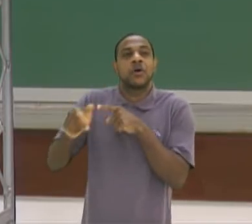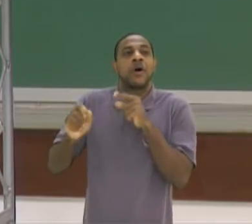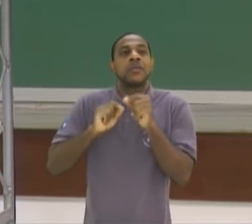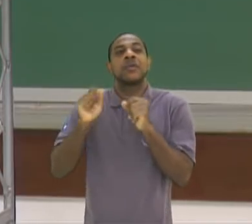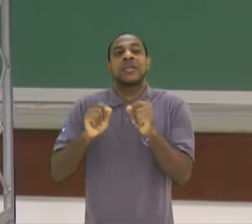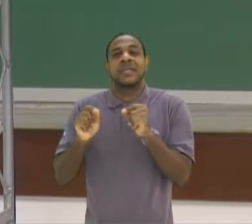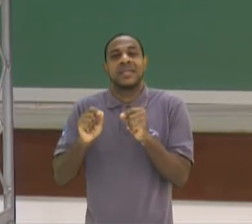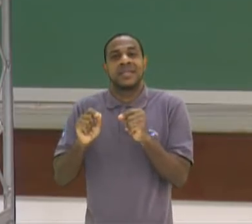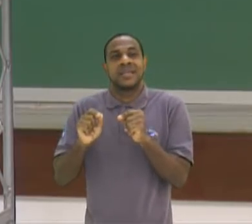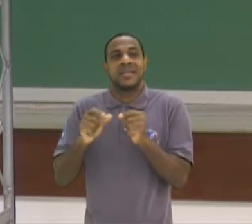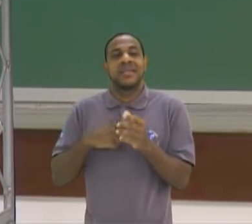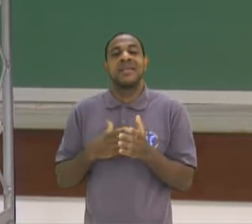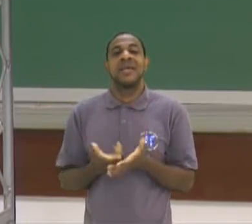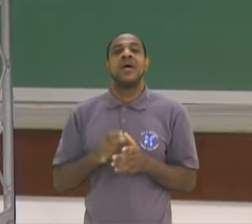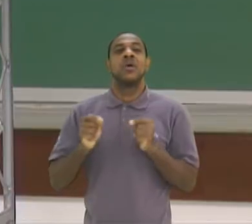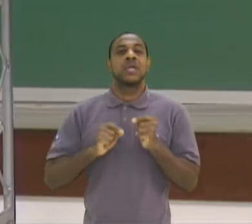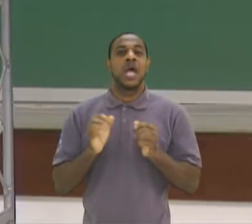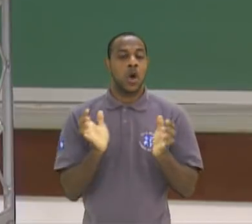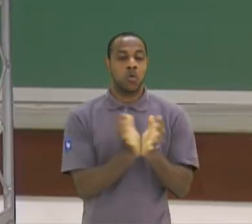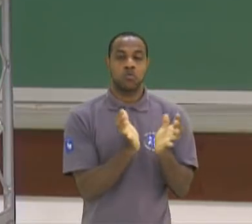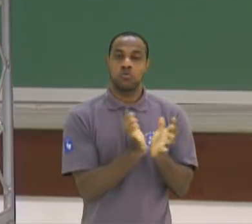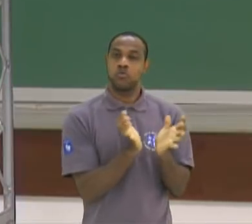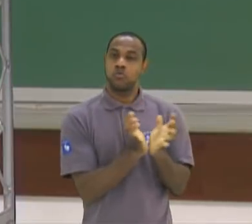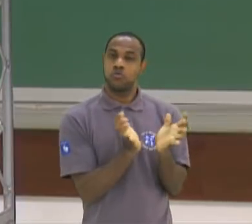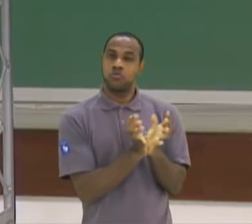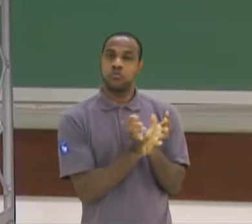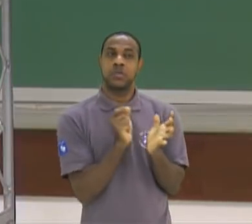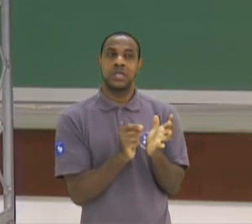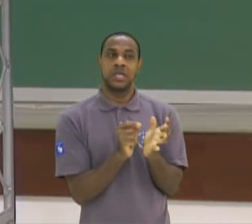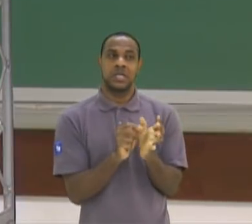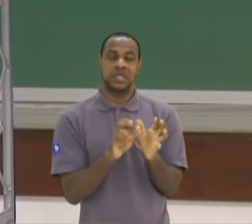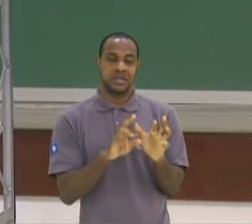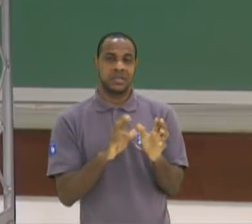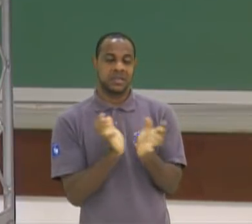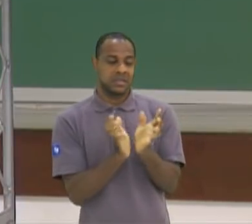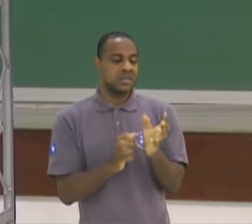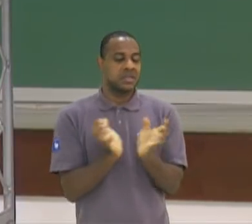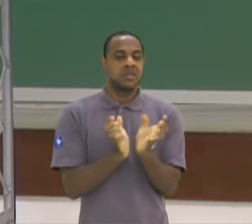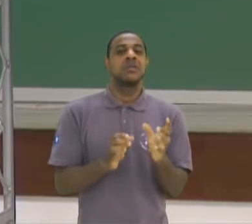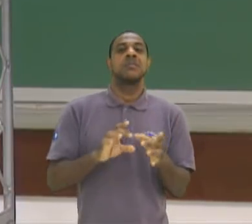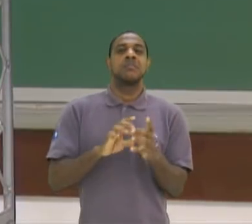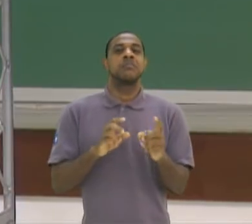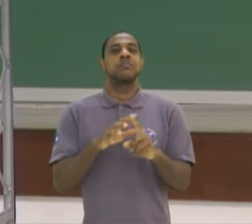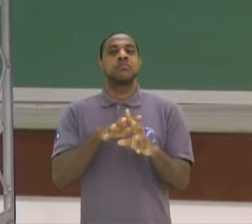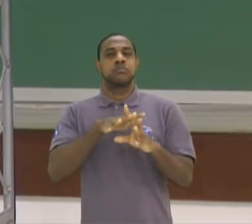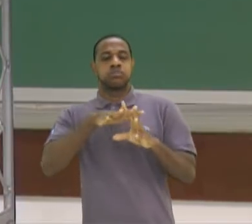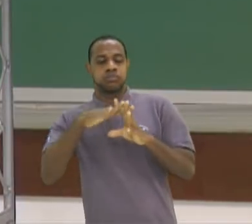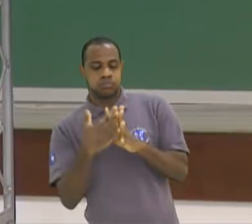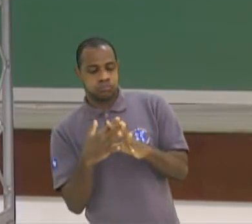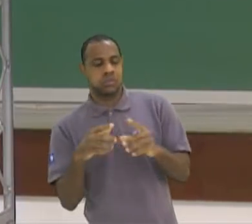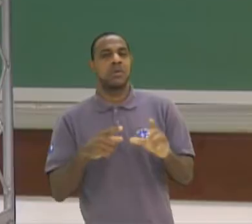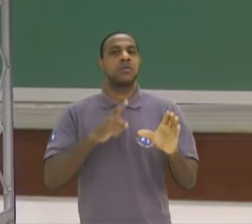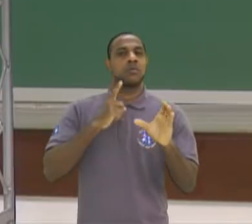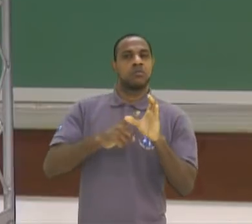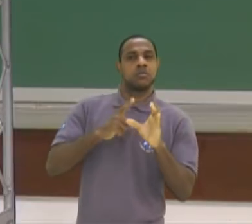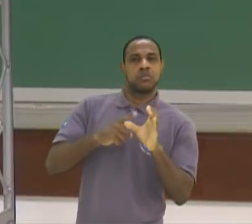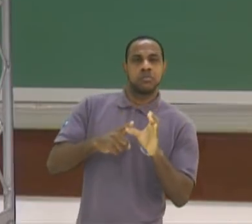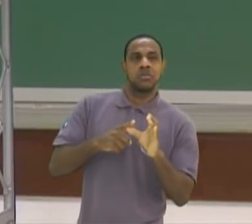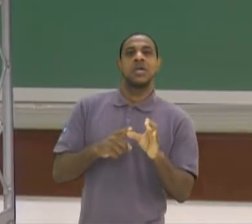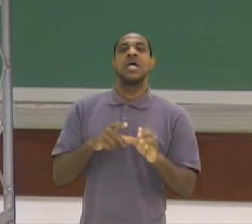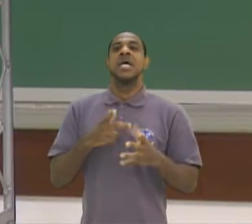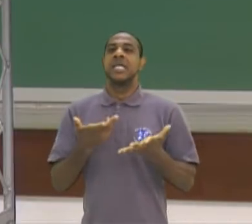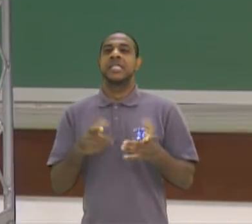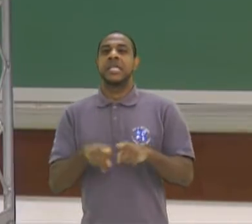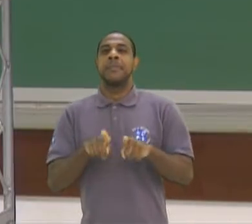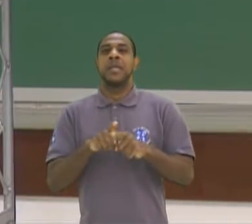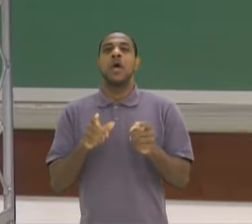uma frente mesmo, uma coligação que reunia comunistas, socialistas e grupos ligados à